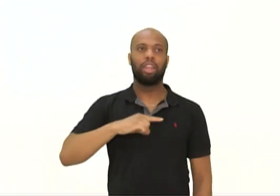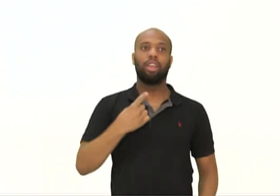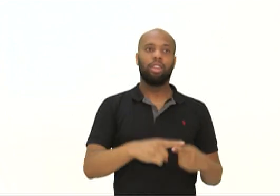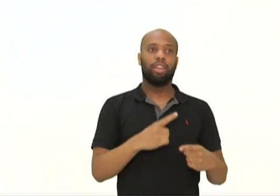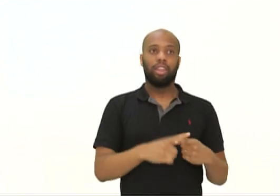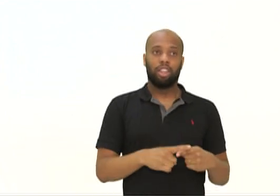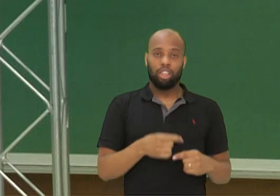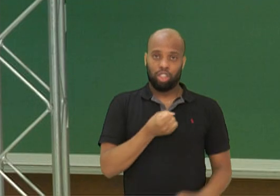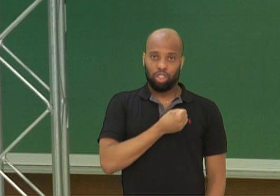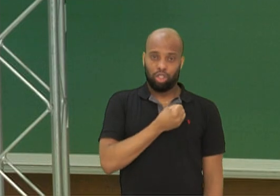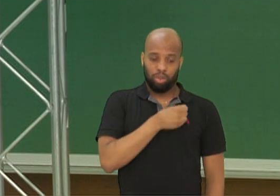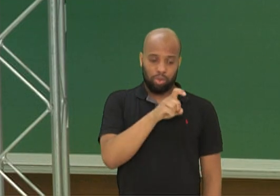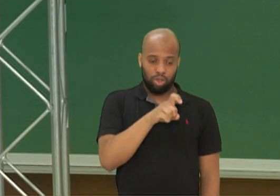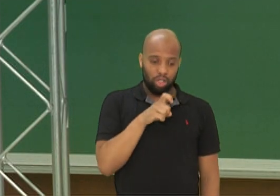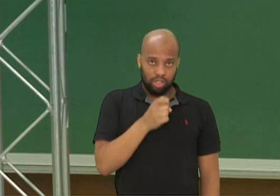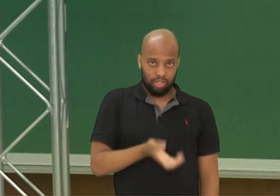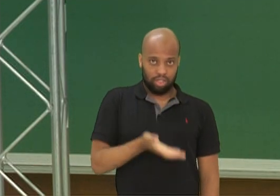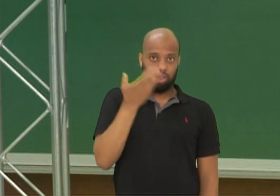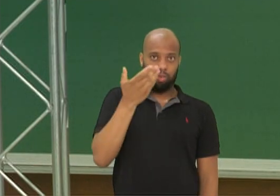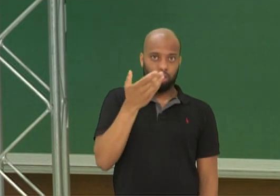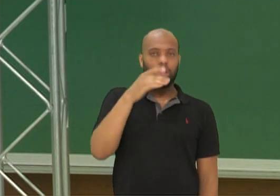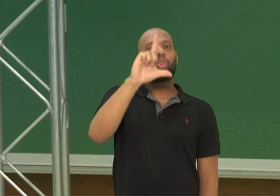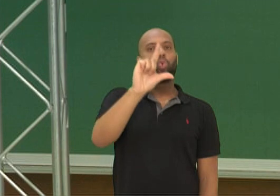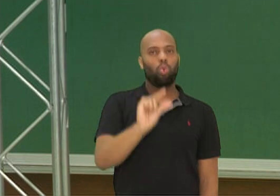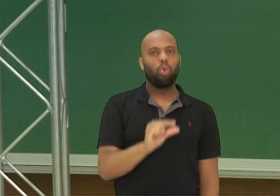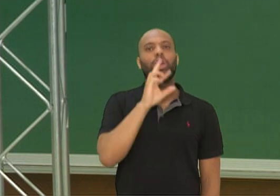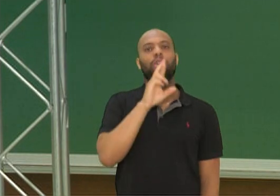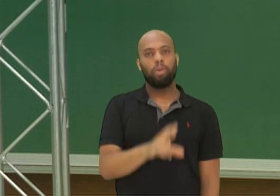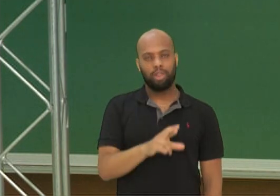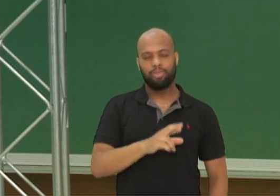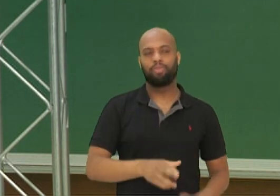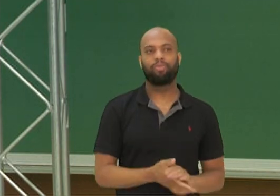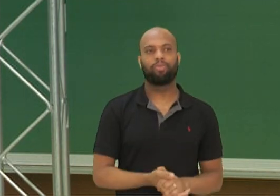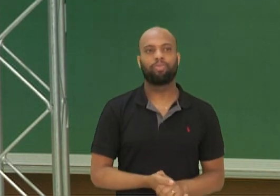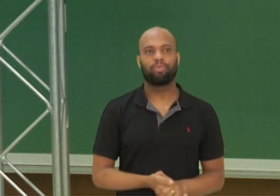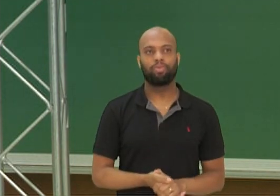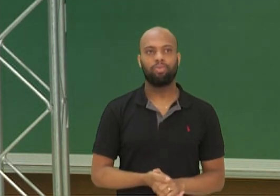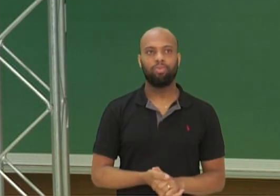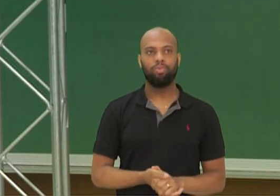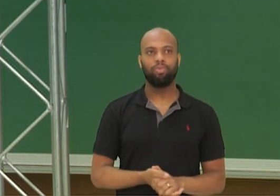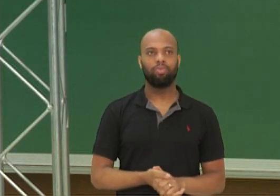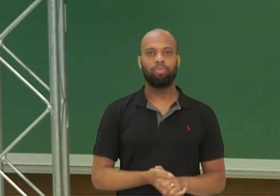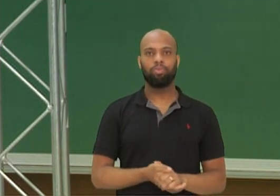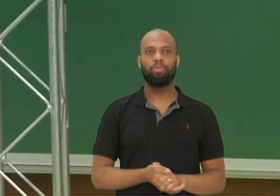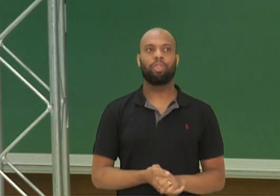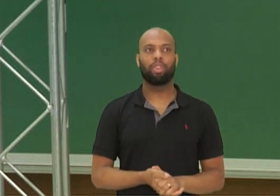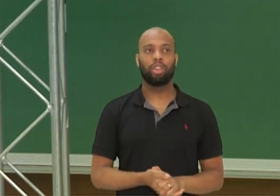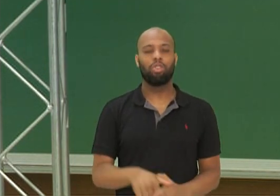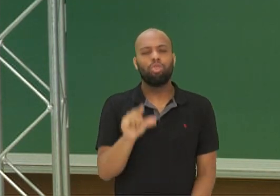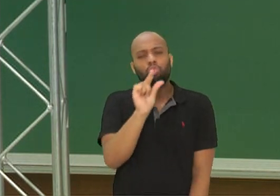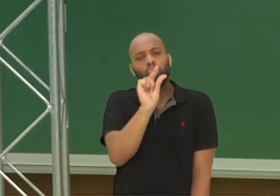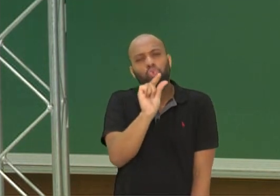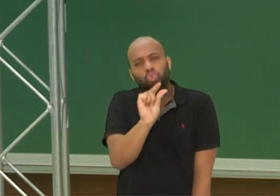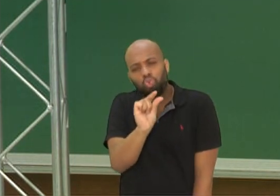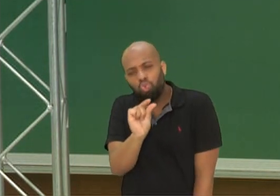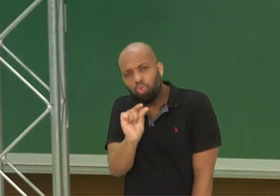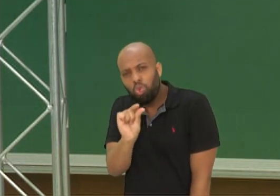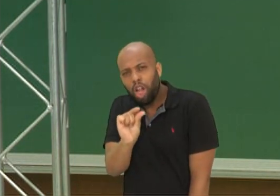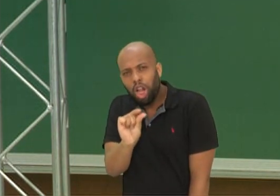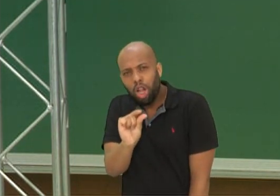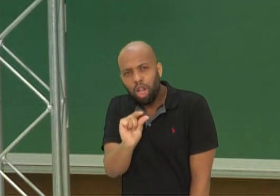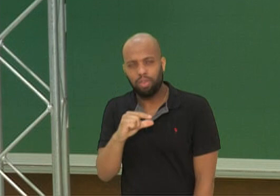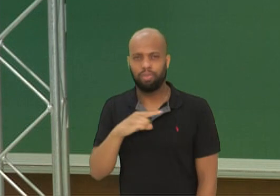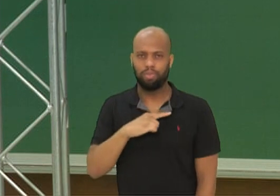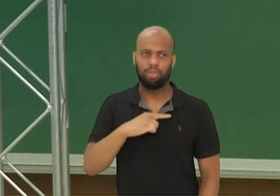o valor de x, menor o valor da função. Inclusive, menor que eu digo é menor mesmo, mas